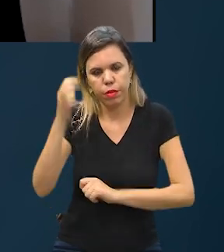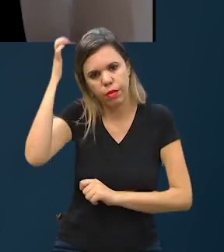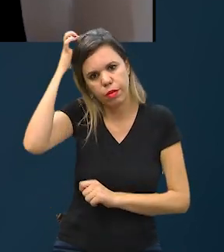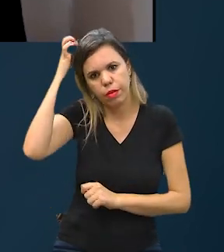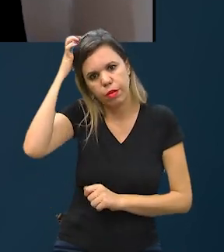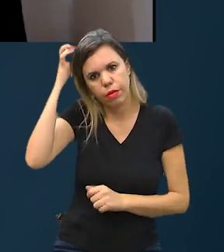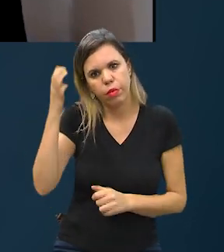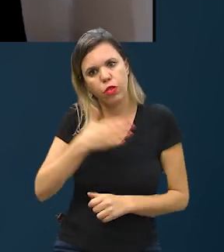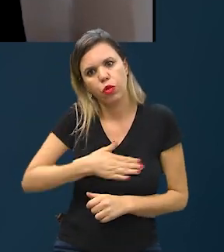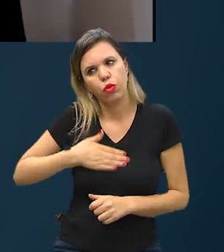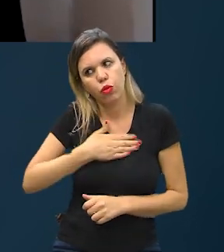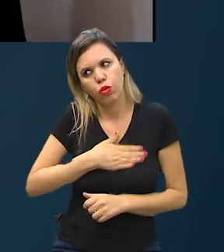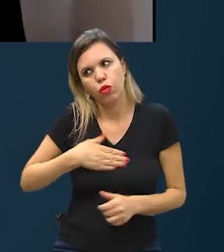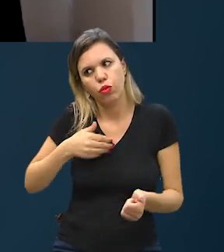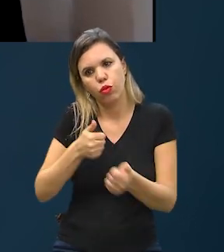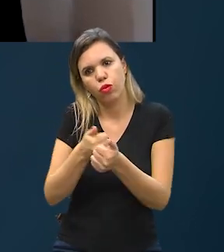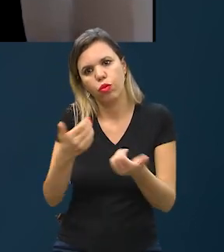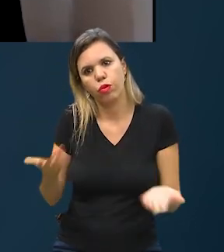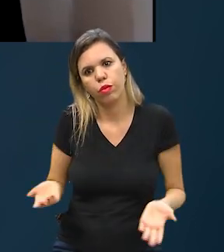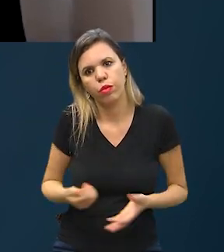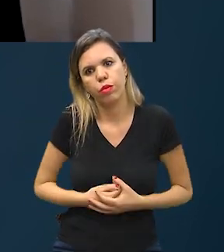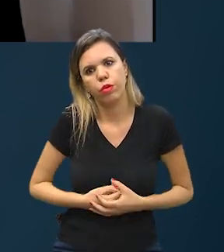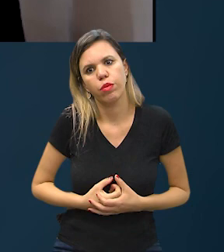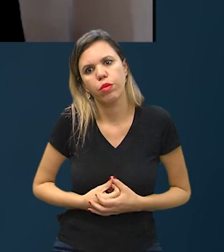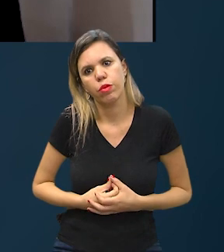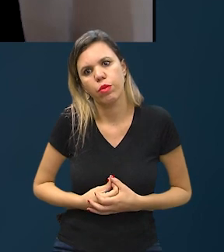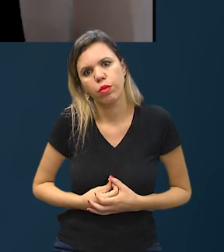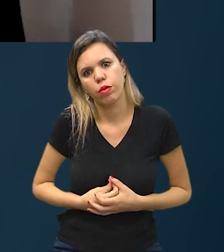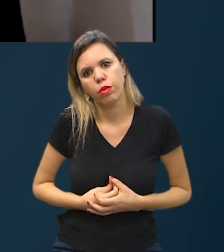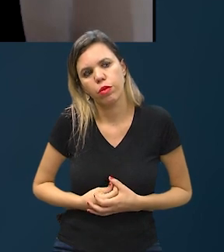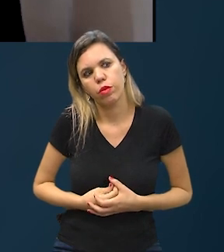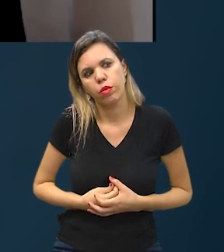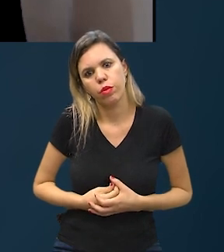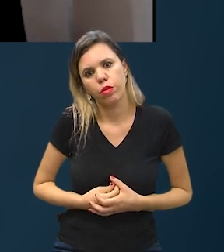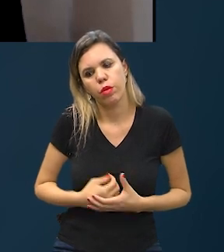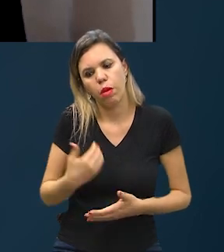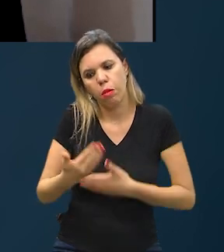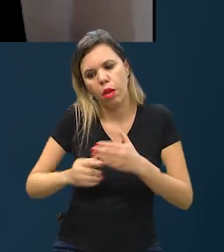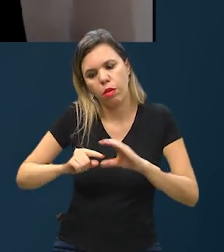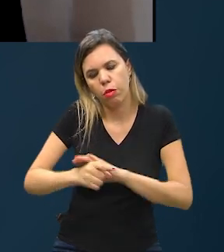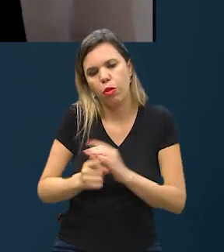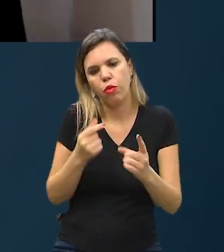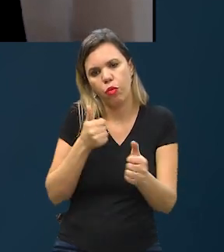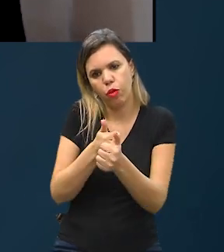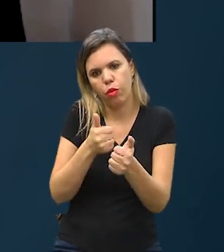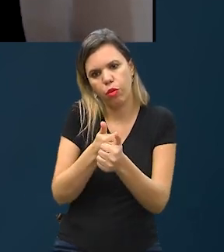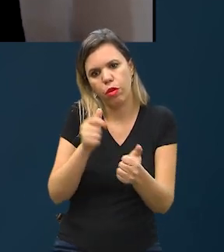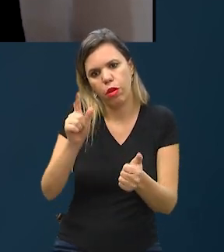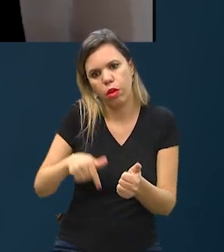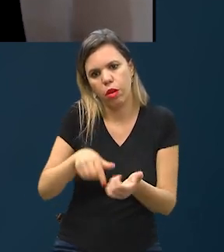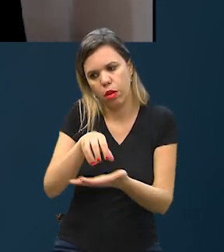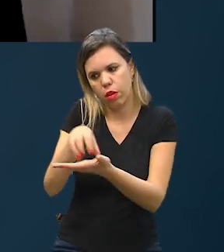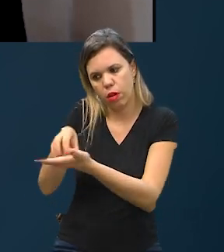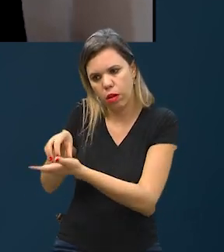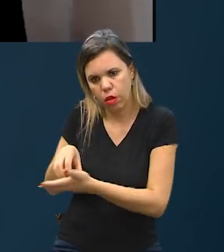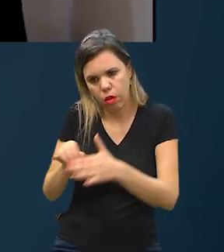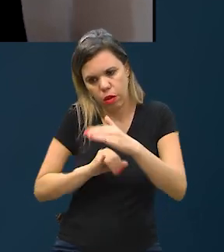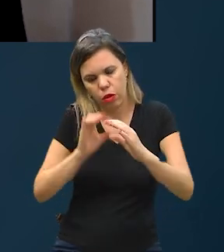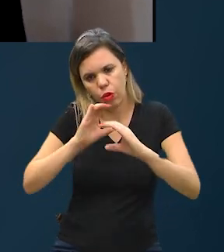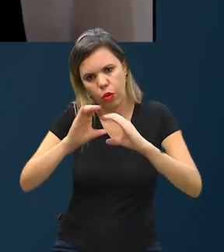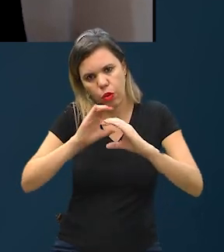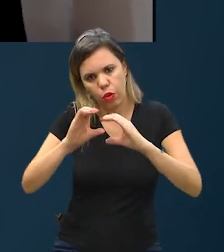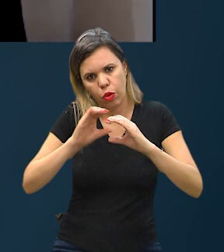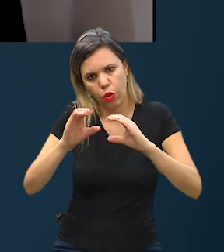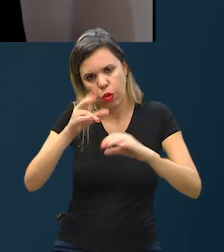a gente gostaria, que a gente se aproximava, né? Mais um pouco. Que eram agências de